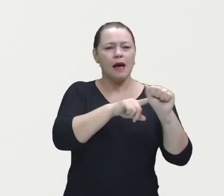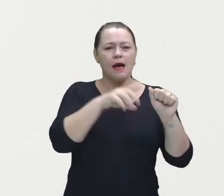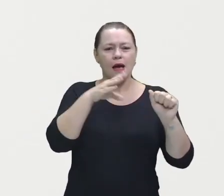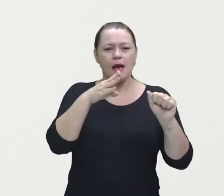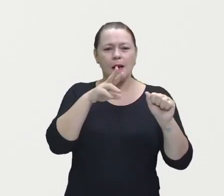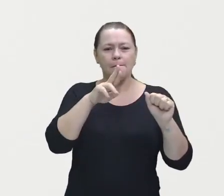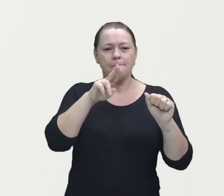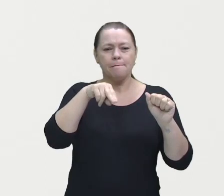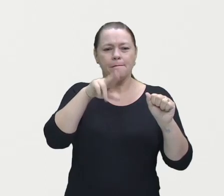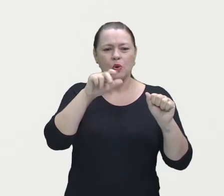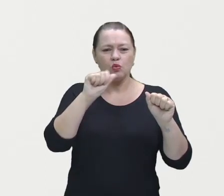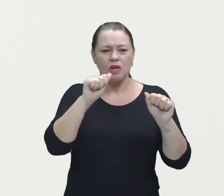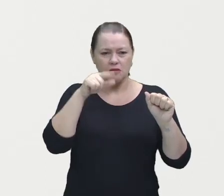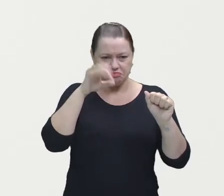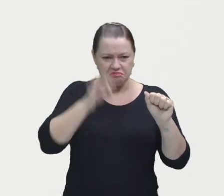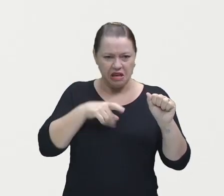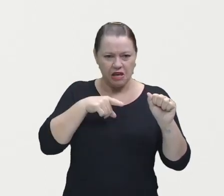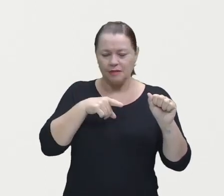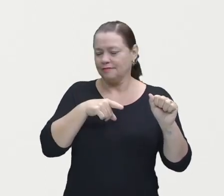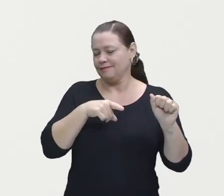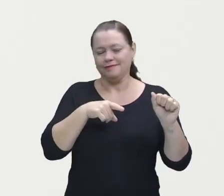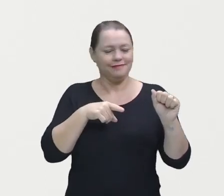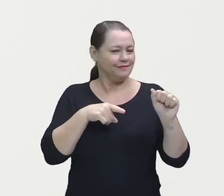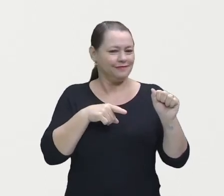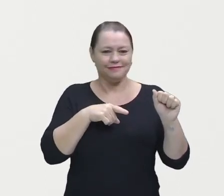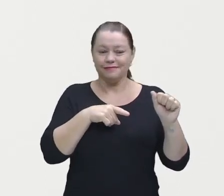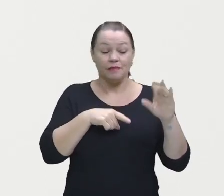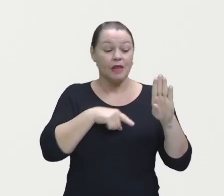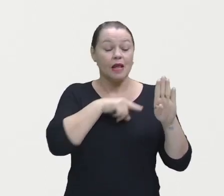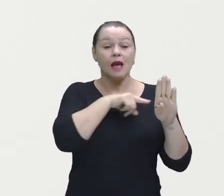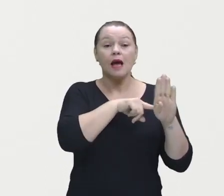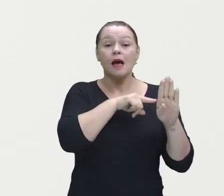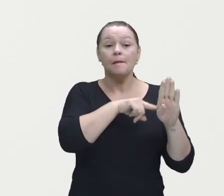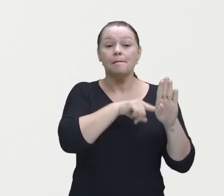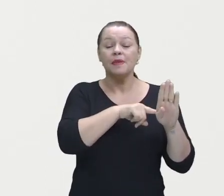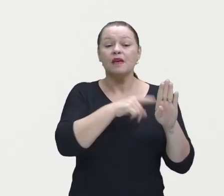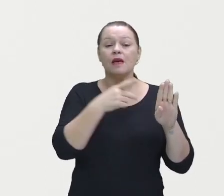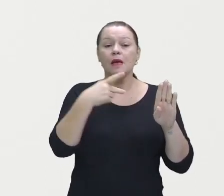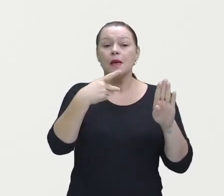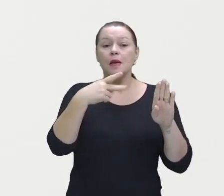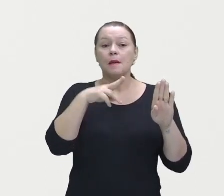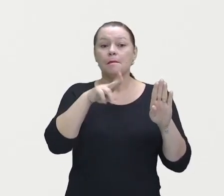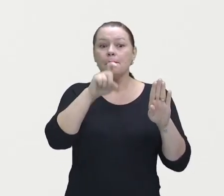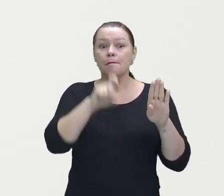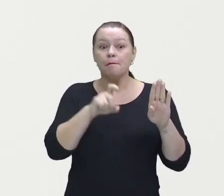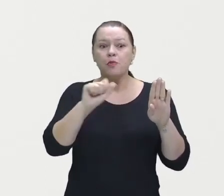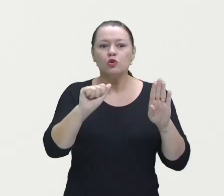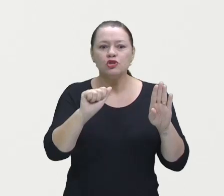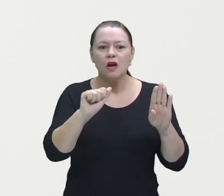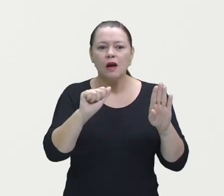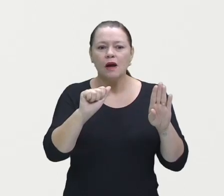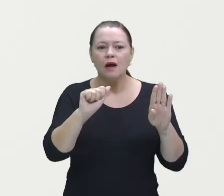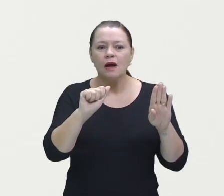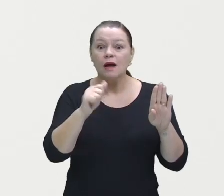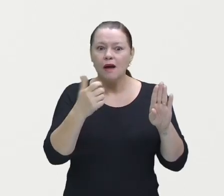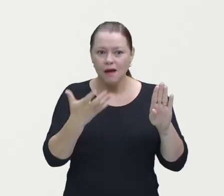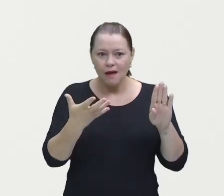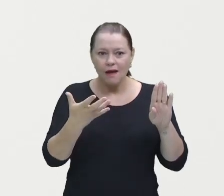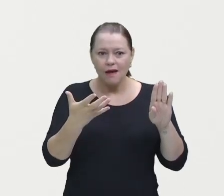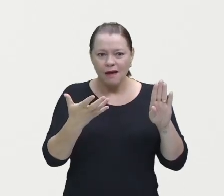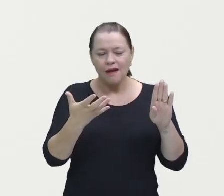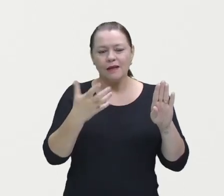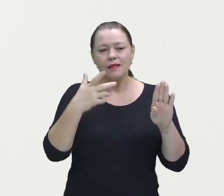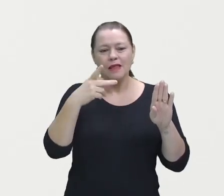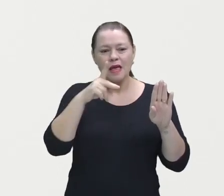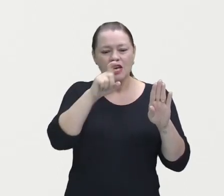essa? Não. A letra B diz que é puxa. Olha só, é igualzinho?